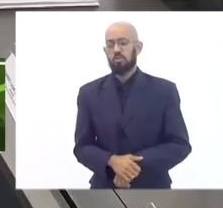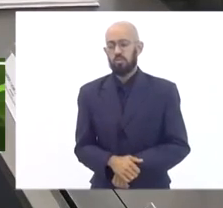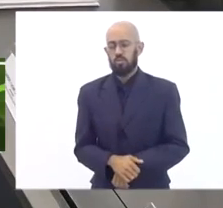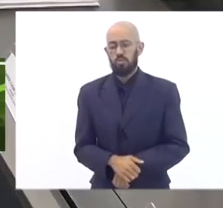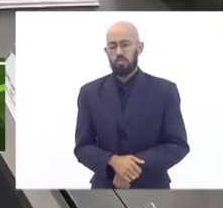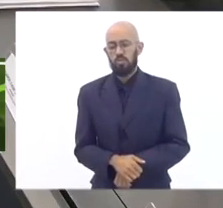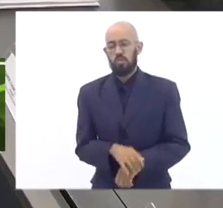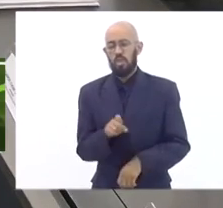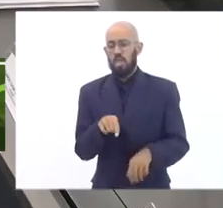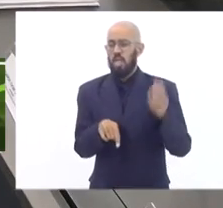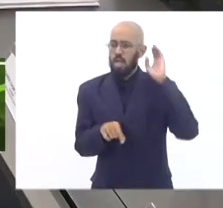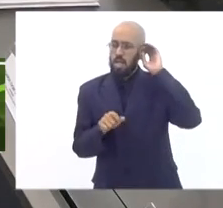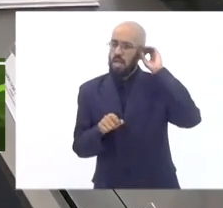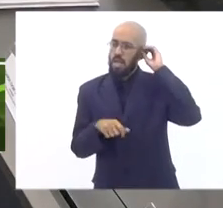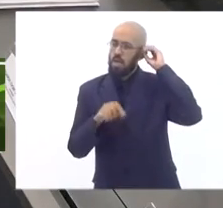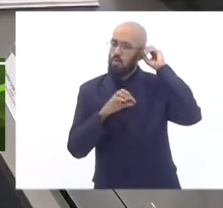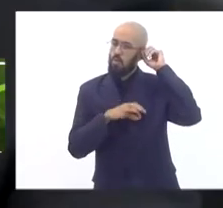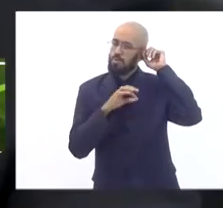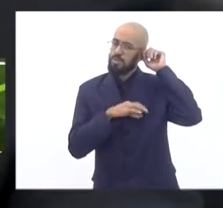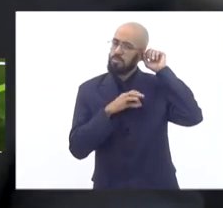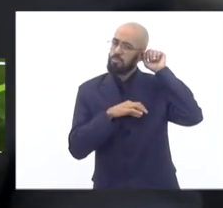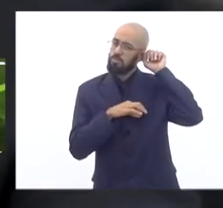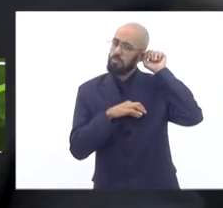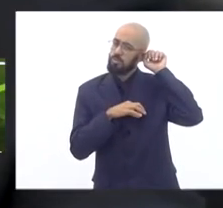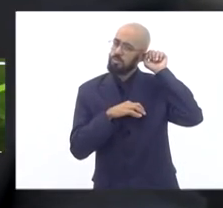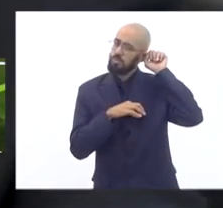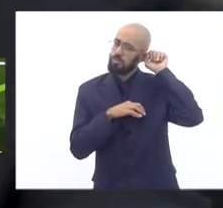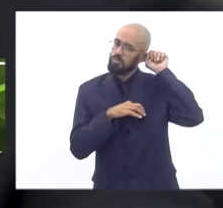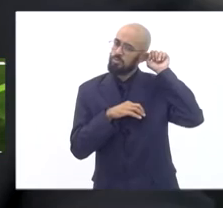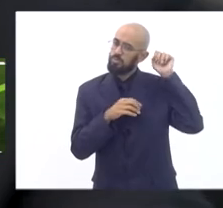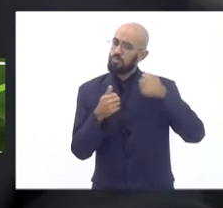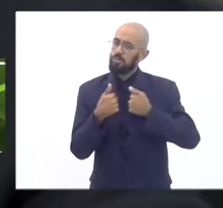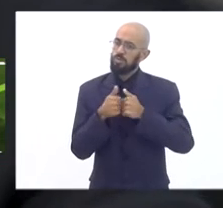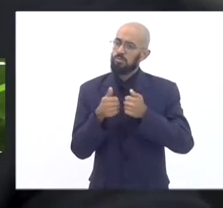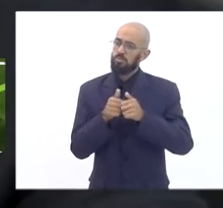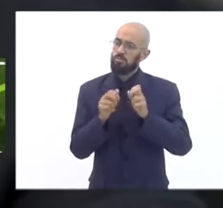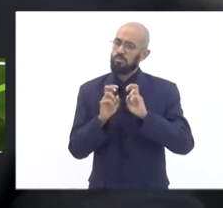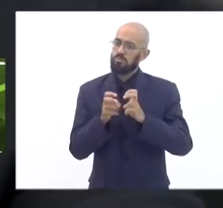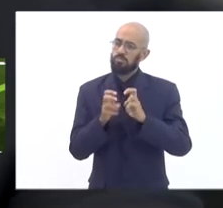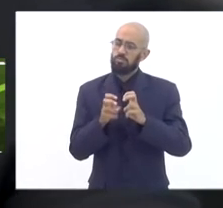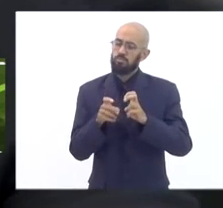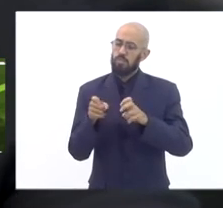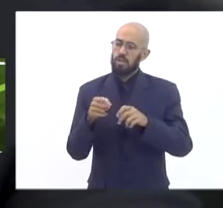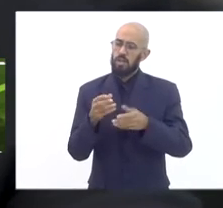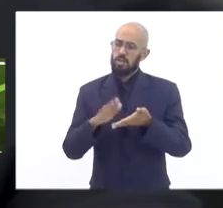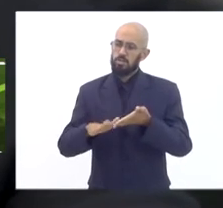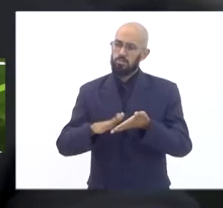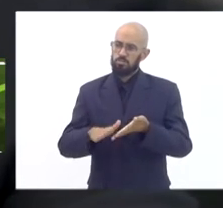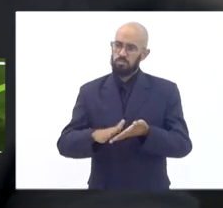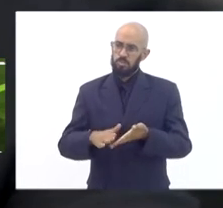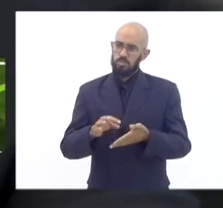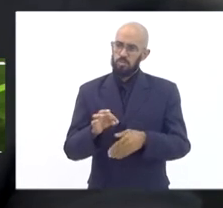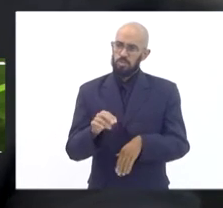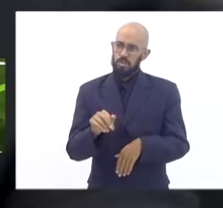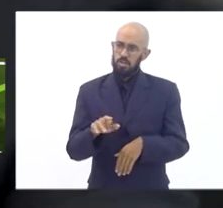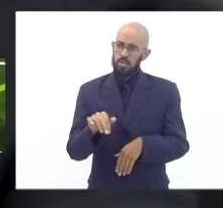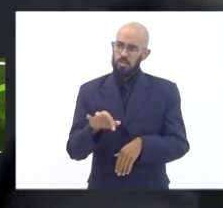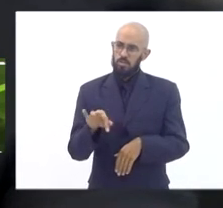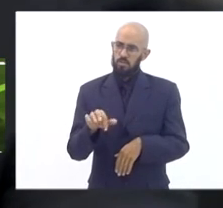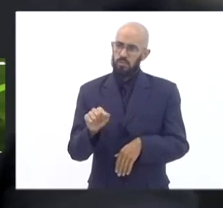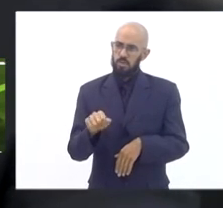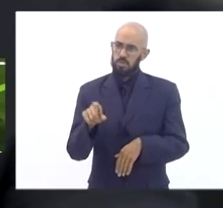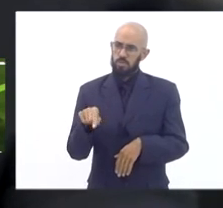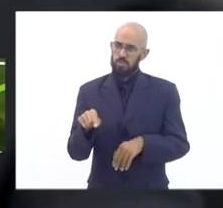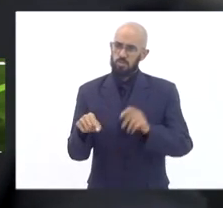orçamento médio, né, do usuário do transporte ferroviário no Rio de Janeiro, a despesa com a tarifa? Acho que isso é um balizador muito